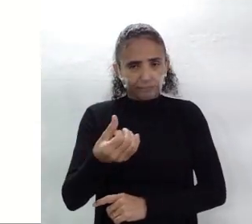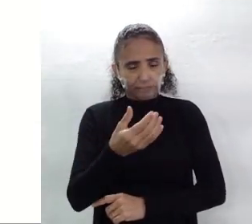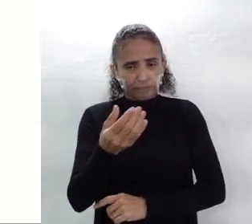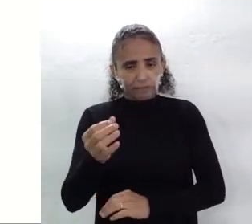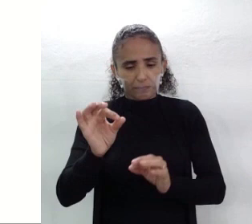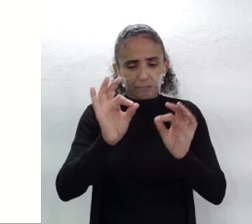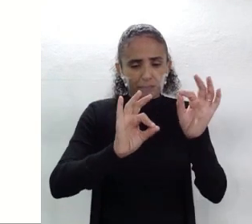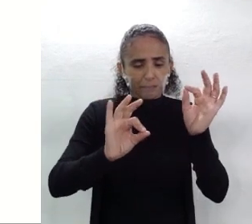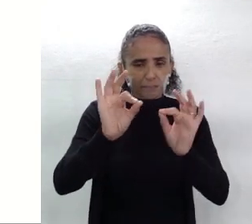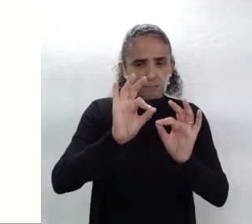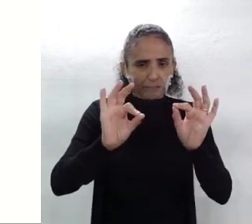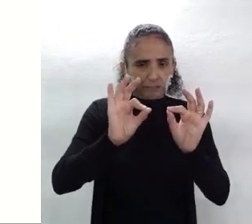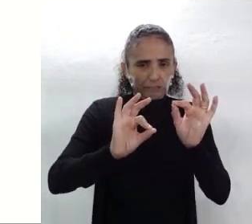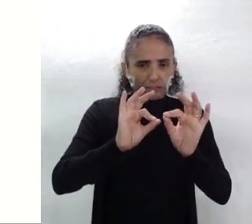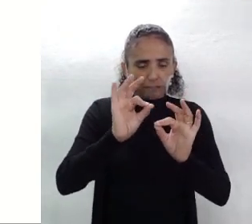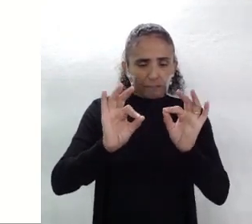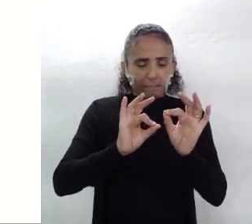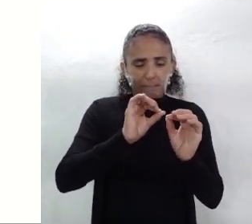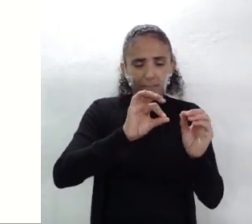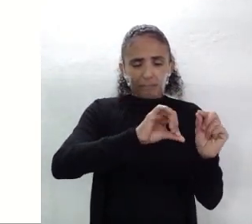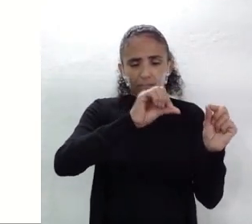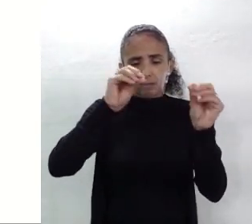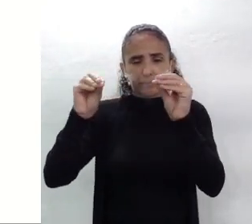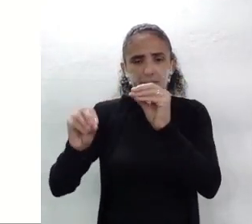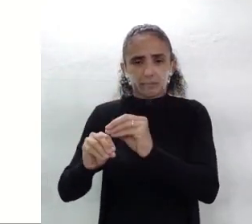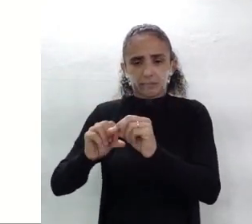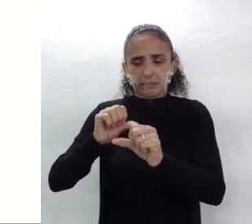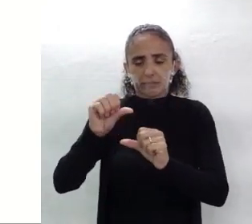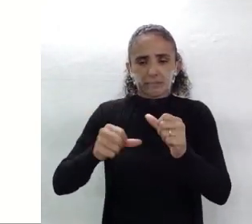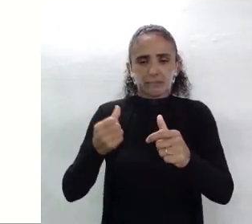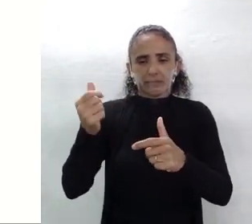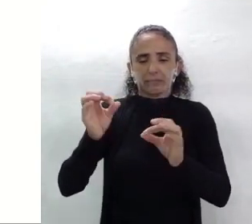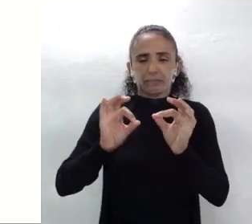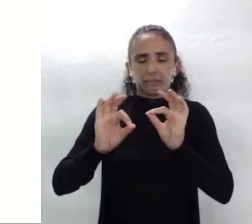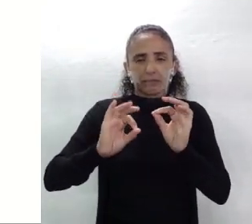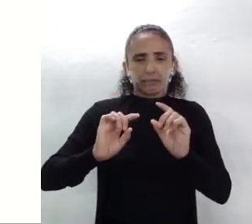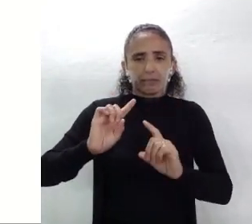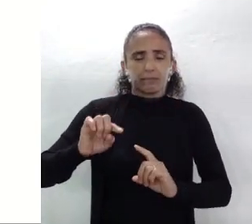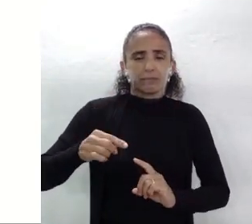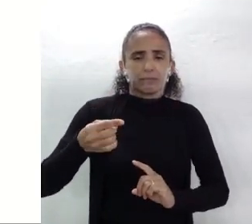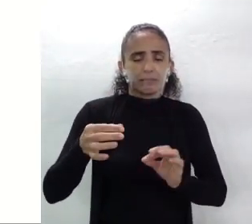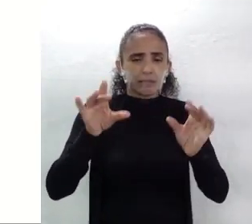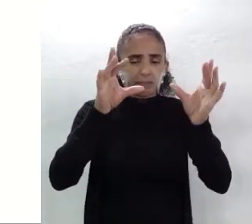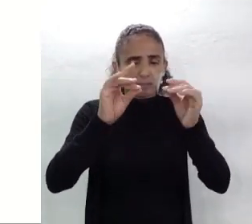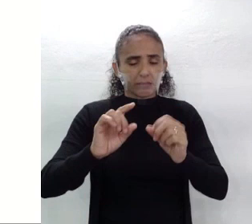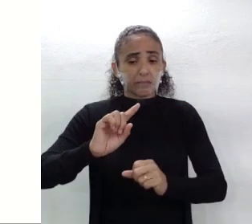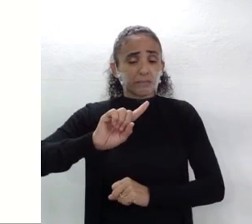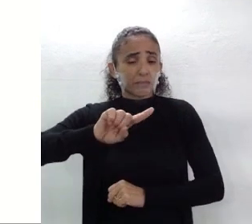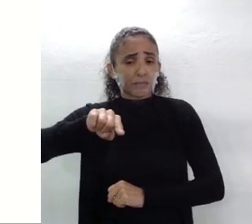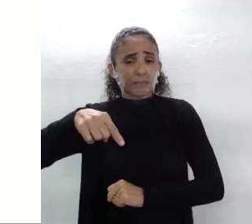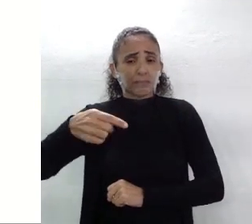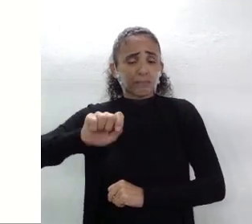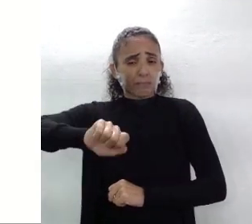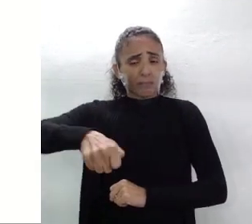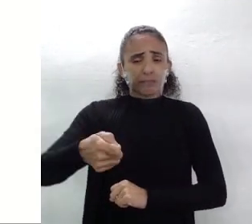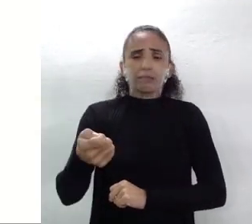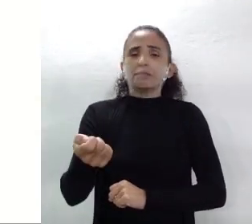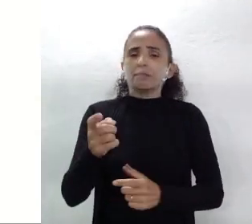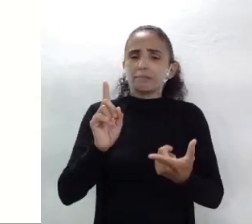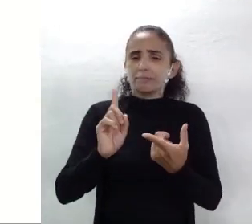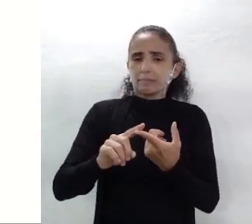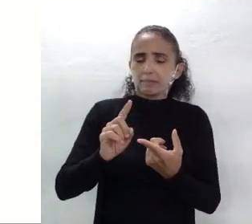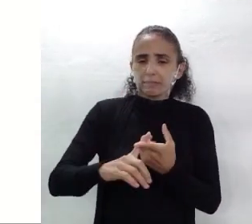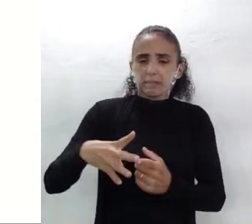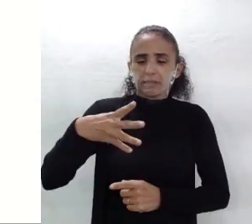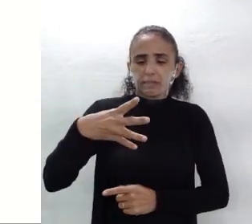esse 4,6 para o outro lado, subtraindo. Então, ó, muda de lado, muda de sinal. 19 menos